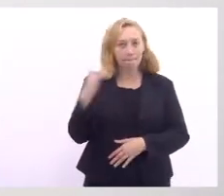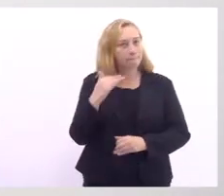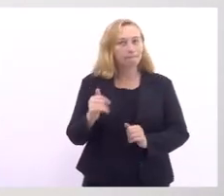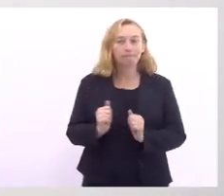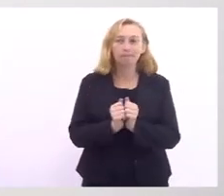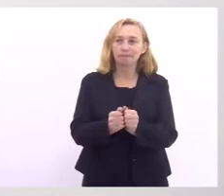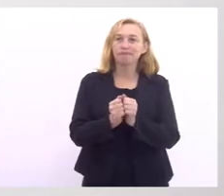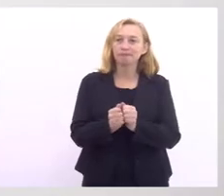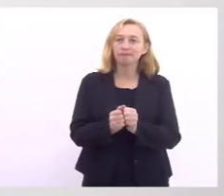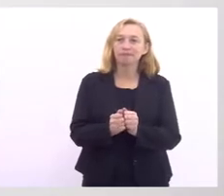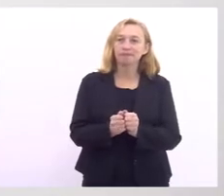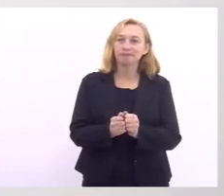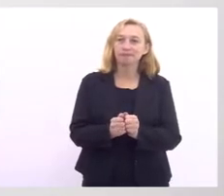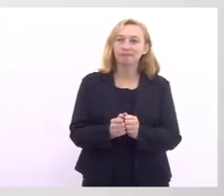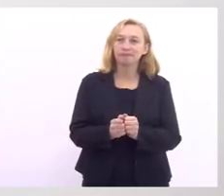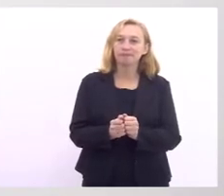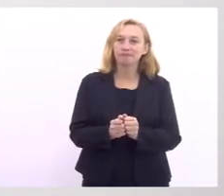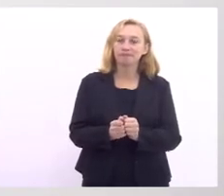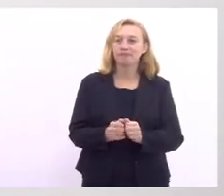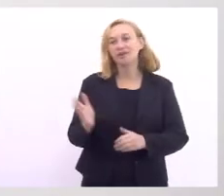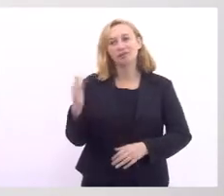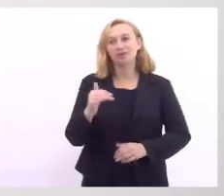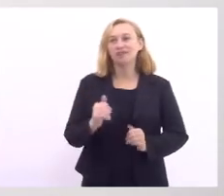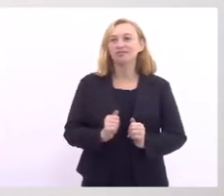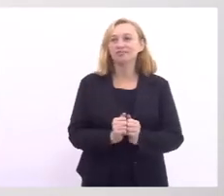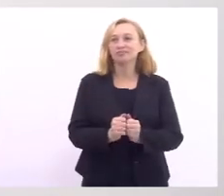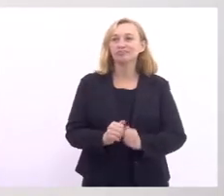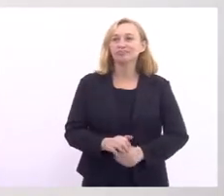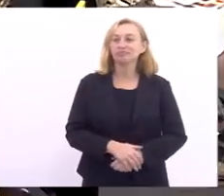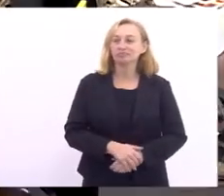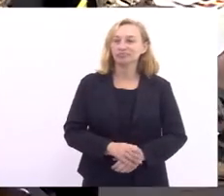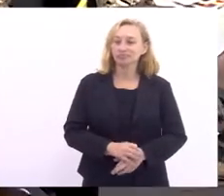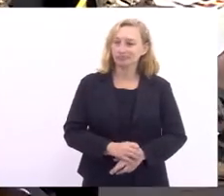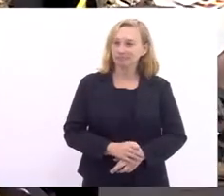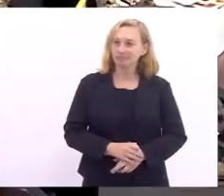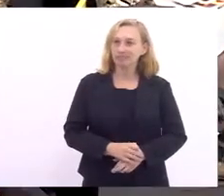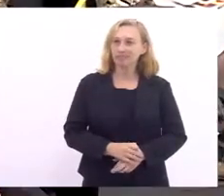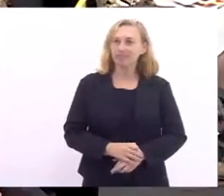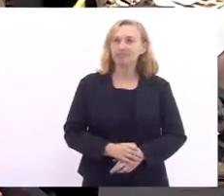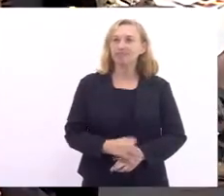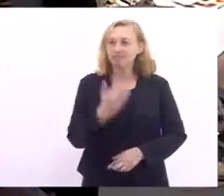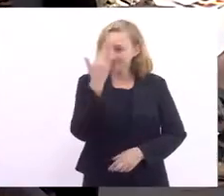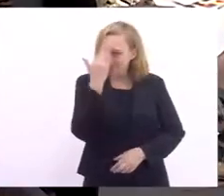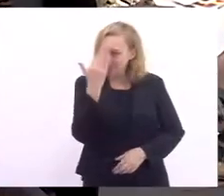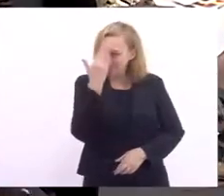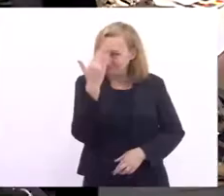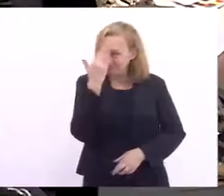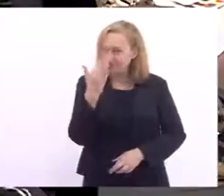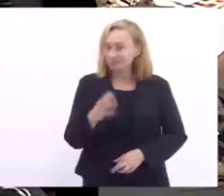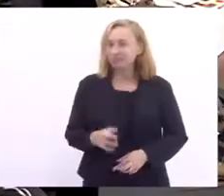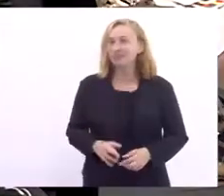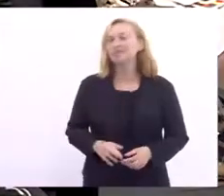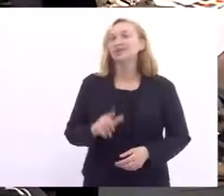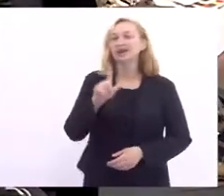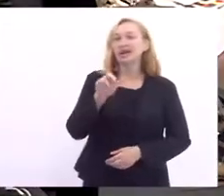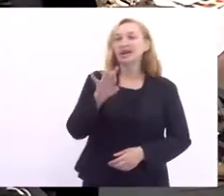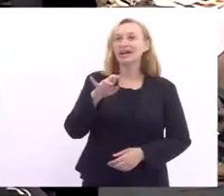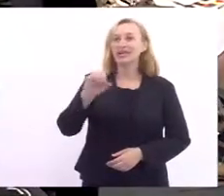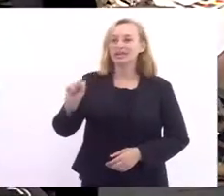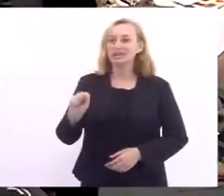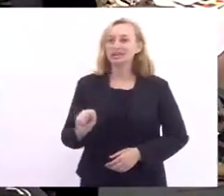nessa e é isso esse foguete aqui não dá é Vão bora lá tá ligado Farias